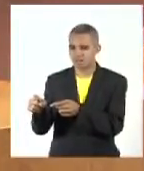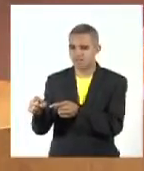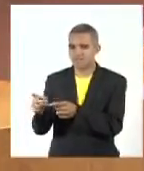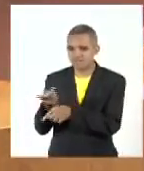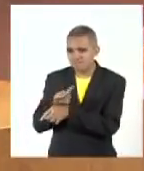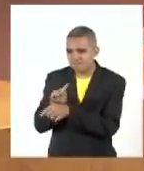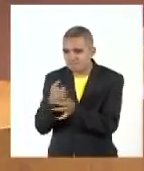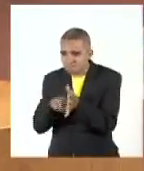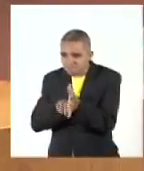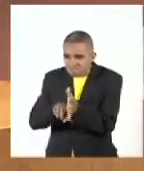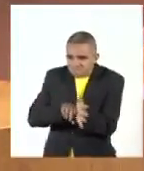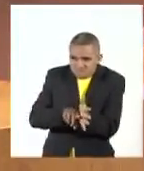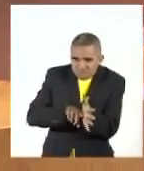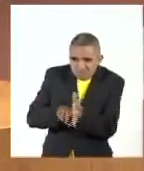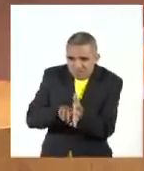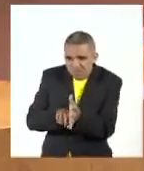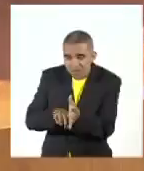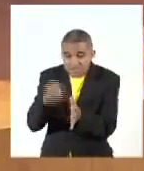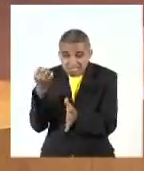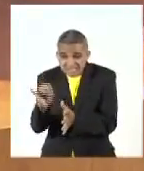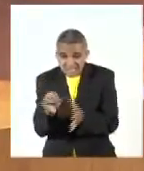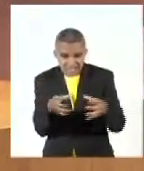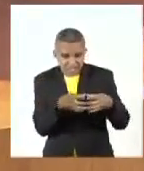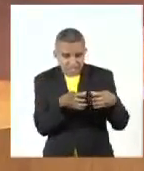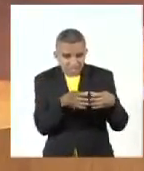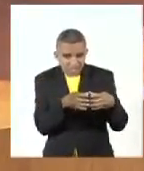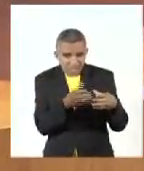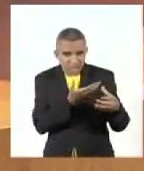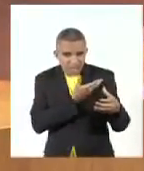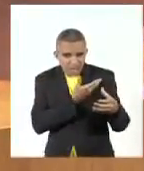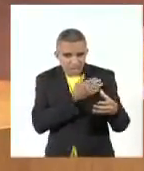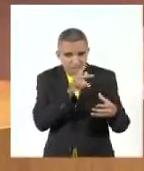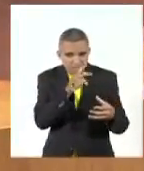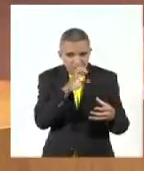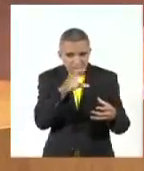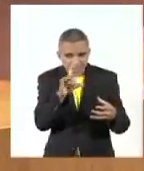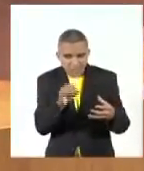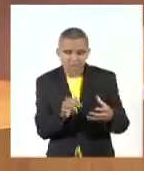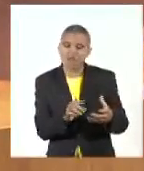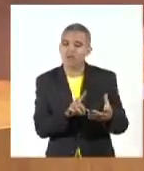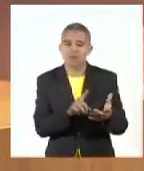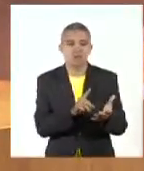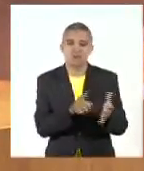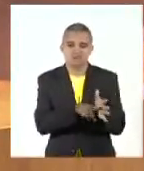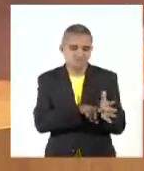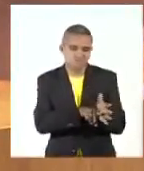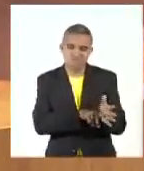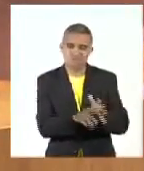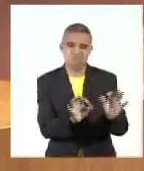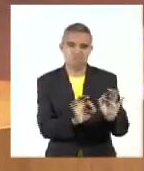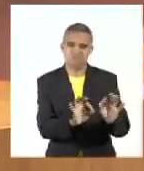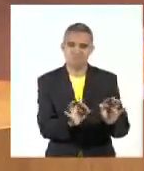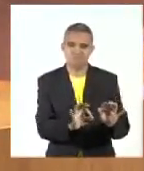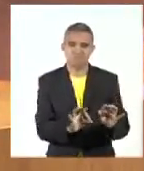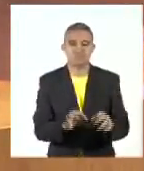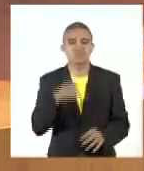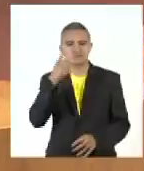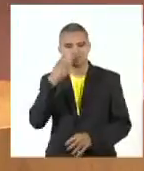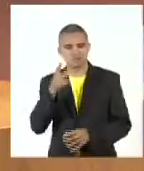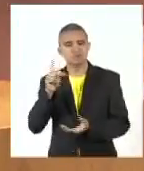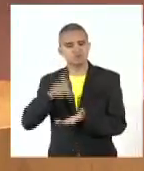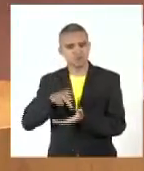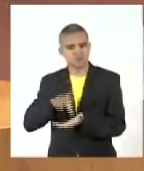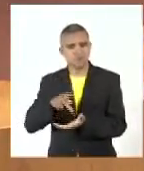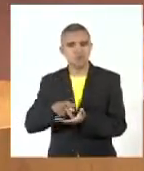Aí, ele falou exatamente tudo o que acontece. O dinheiro é desviado das merendas das crianças,